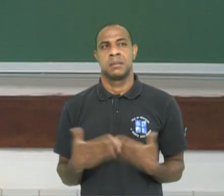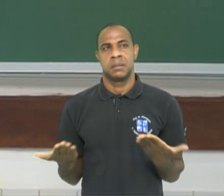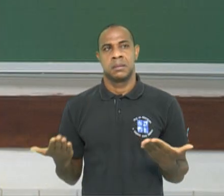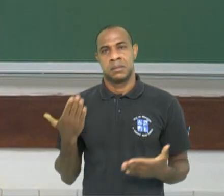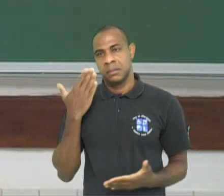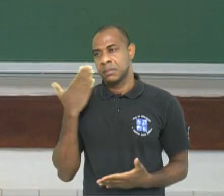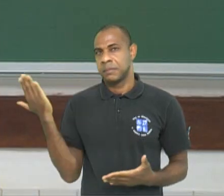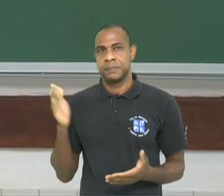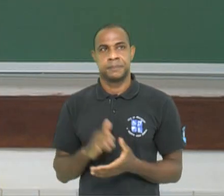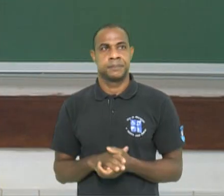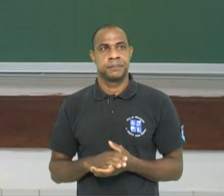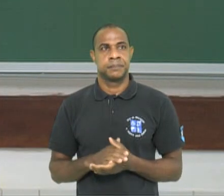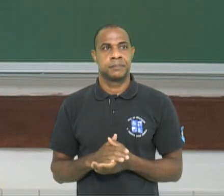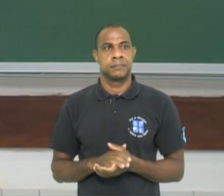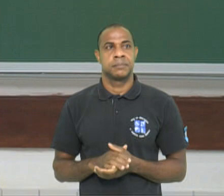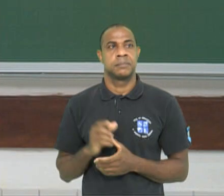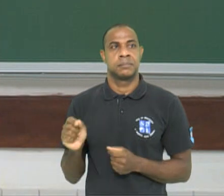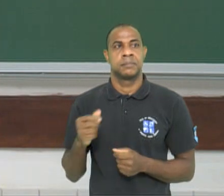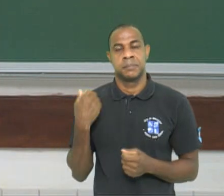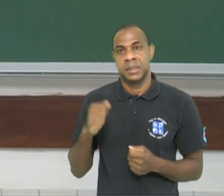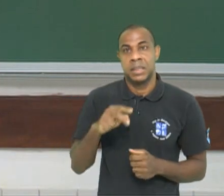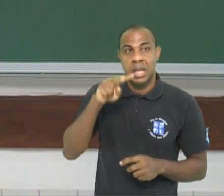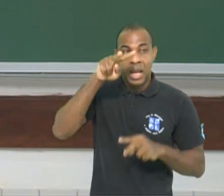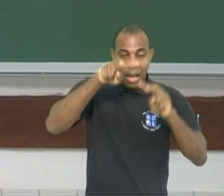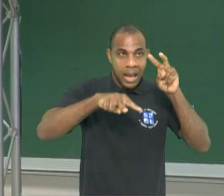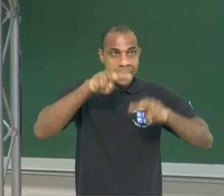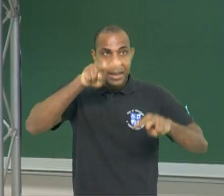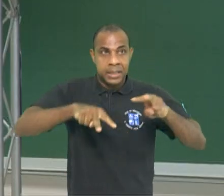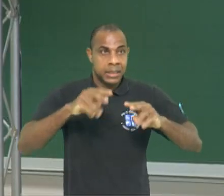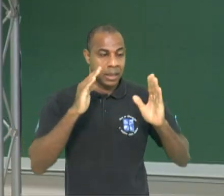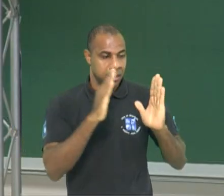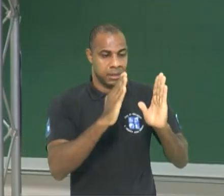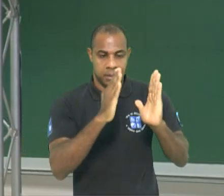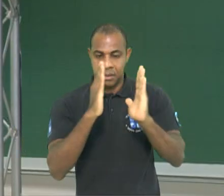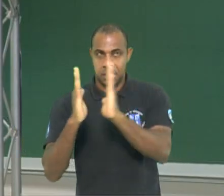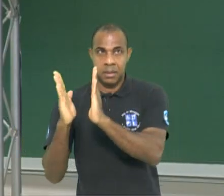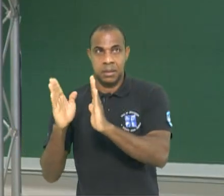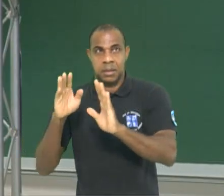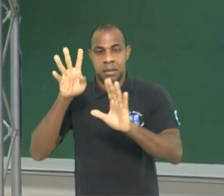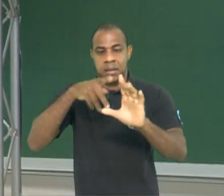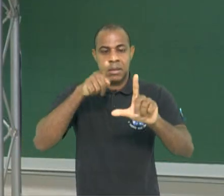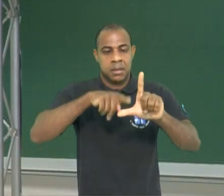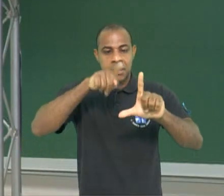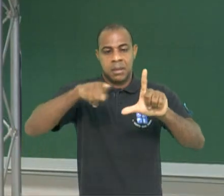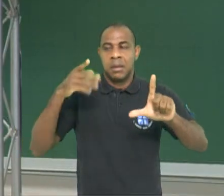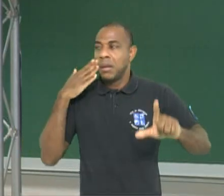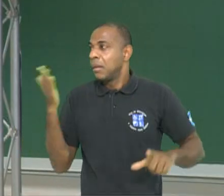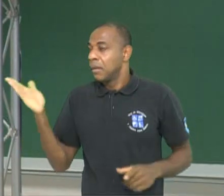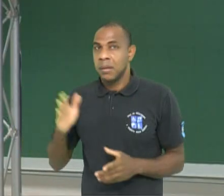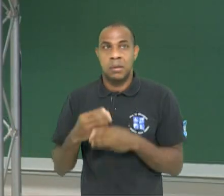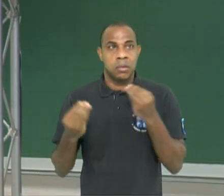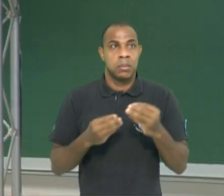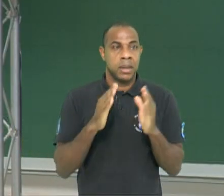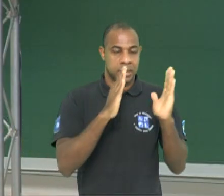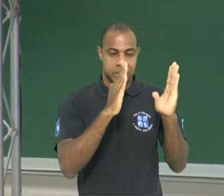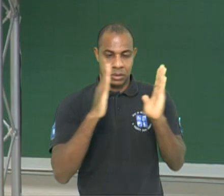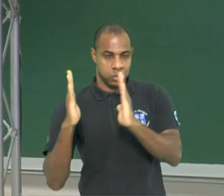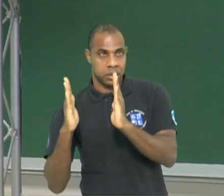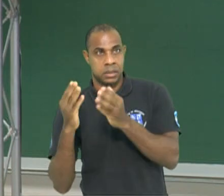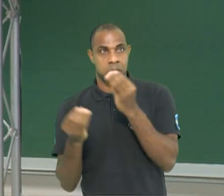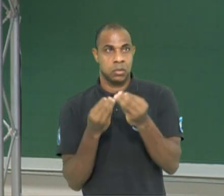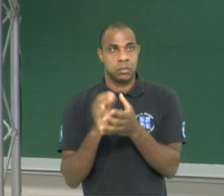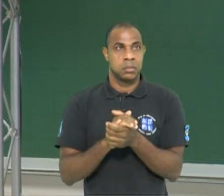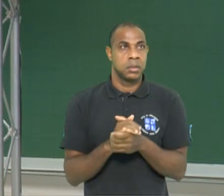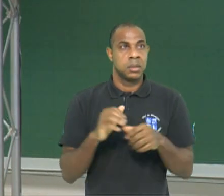Gente, vamos lá. Isso daqui basicamente você vai ter que analisar aqui por esse quadro ali, pelas proporções, né? Mas a sequência,